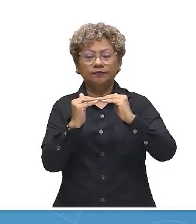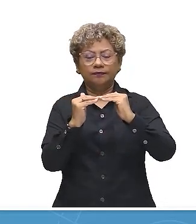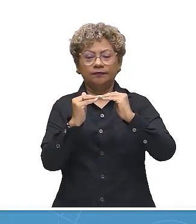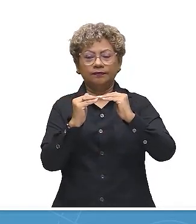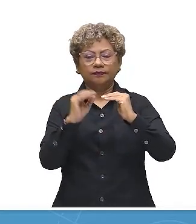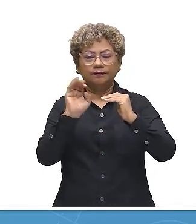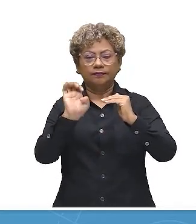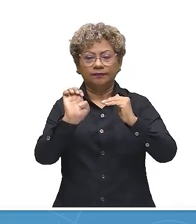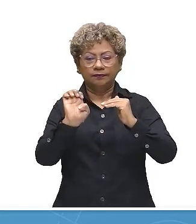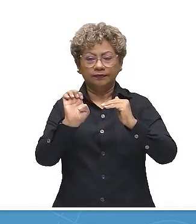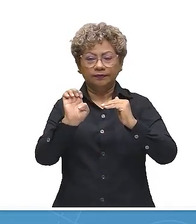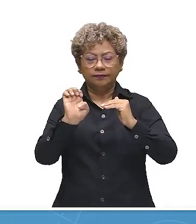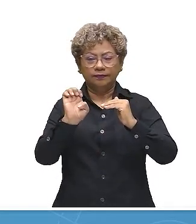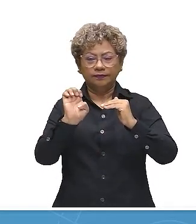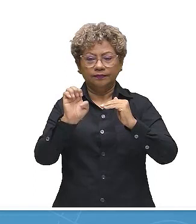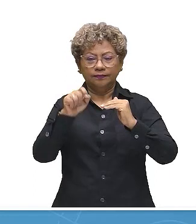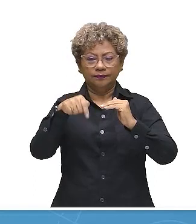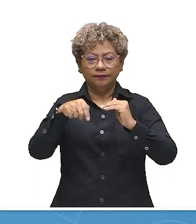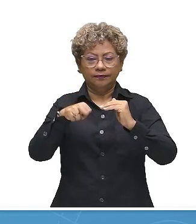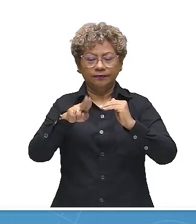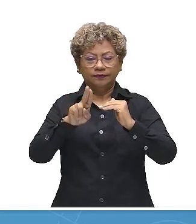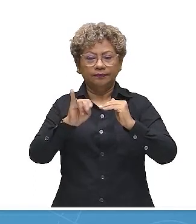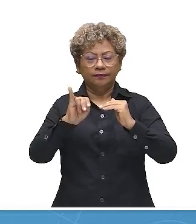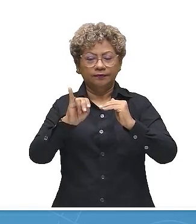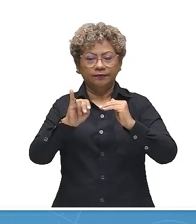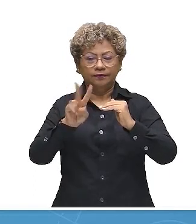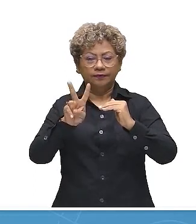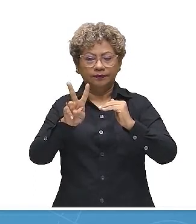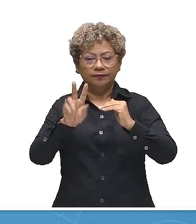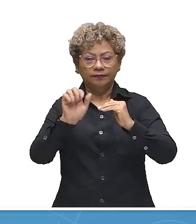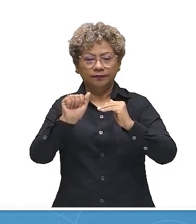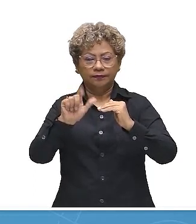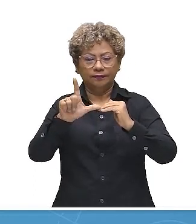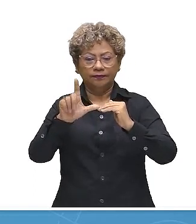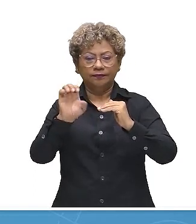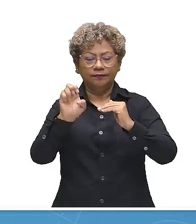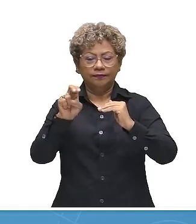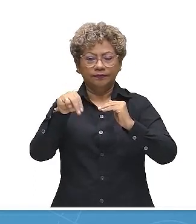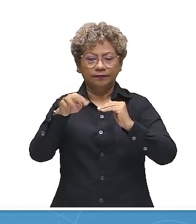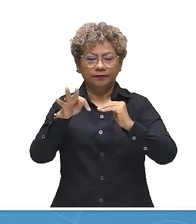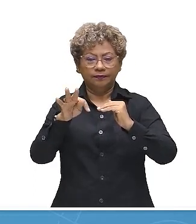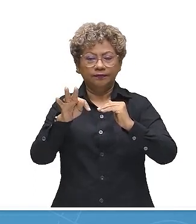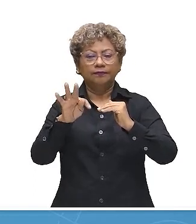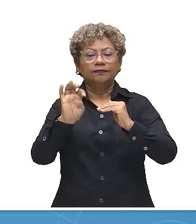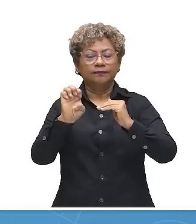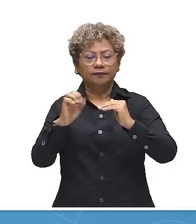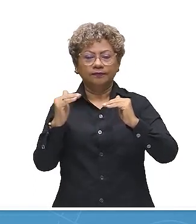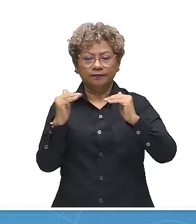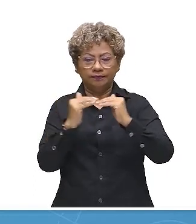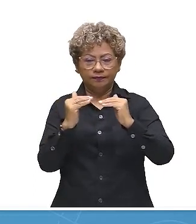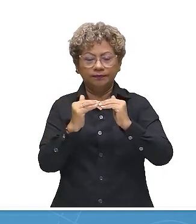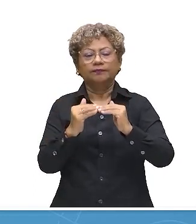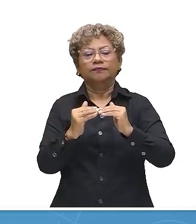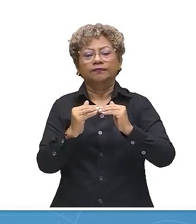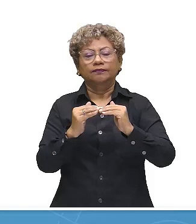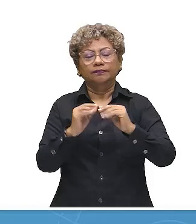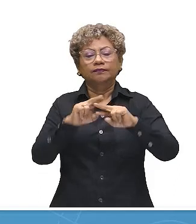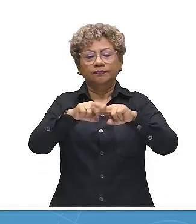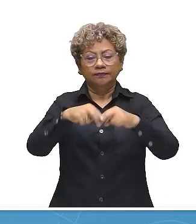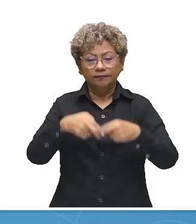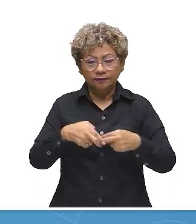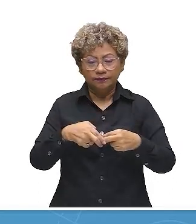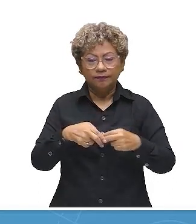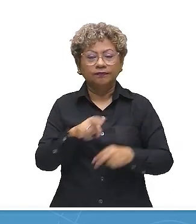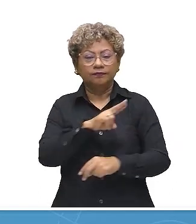última fração, a fração mais simplificada possível. Elas são chamadas de frações